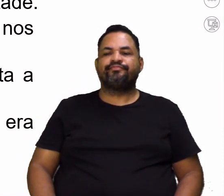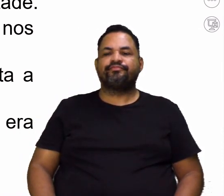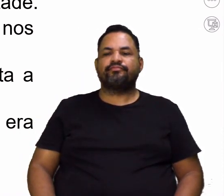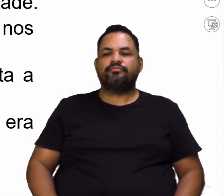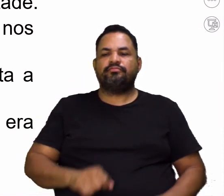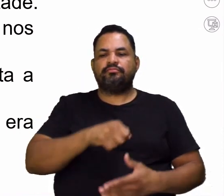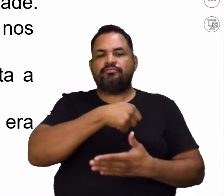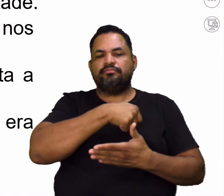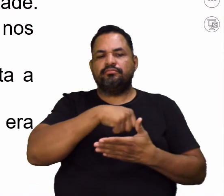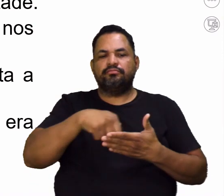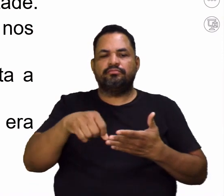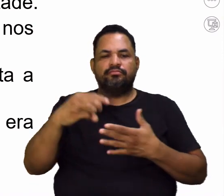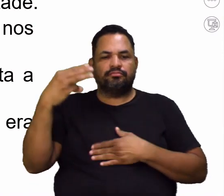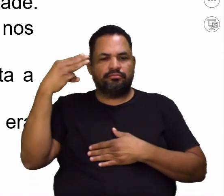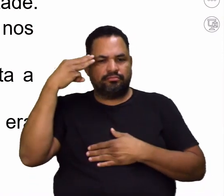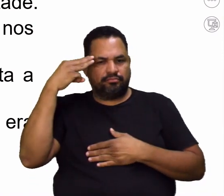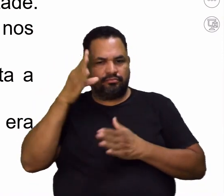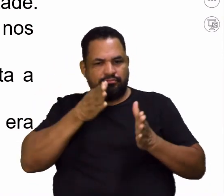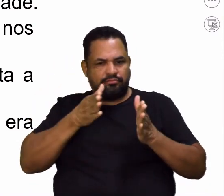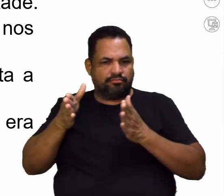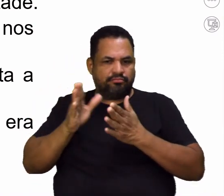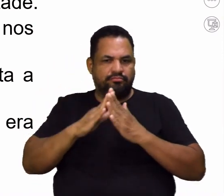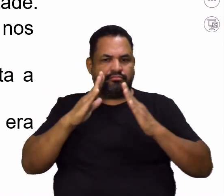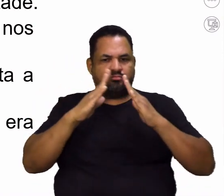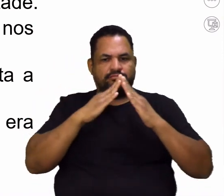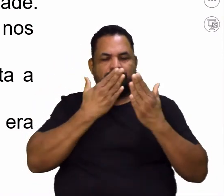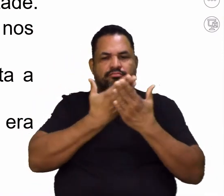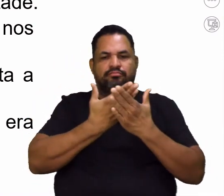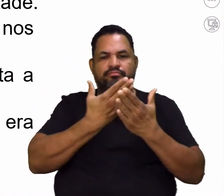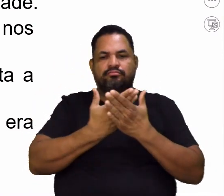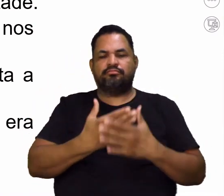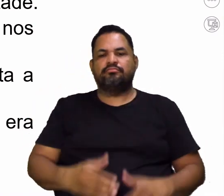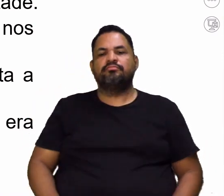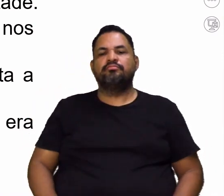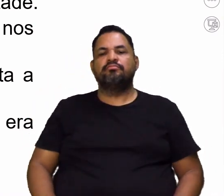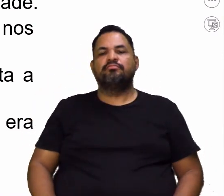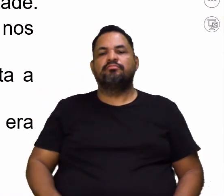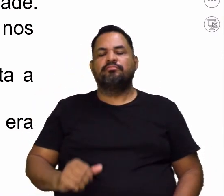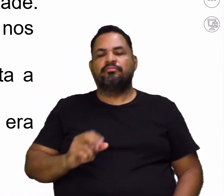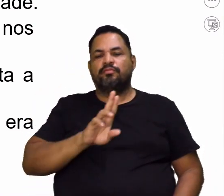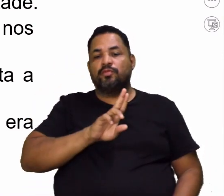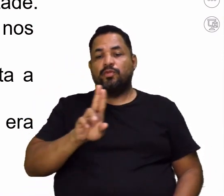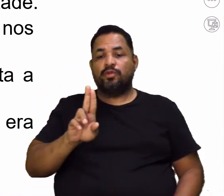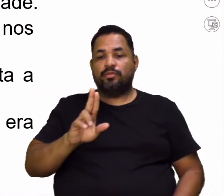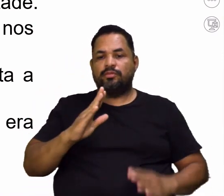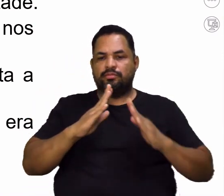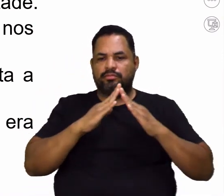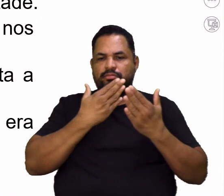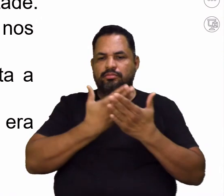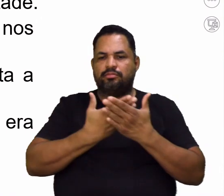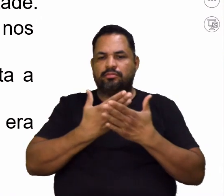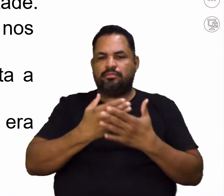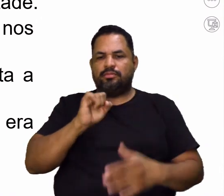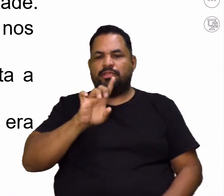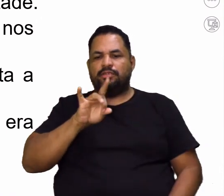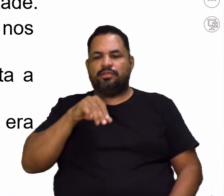escreve suas memórias do período do colégio interno o nome do colégio Ateneu